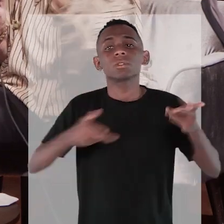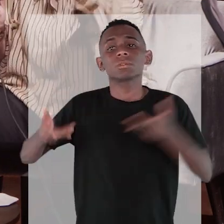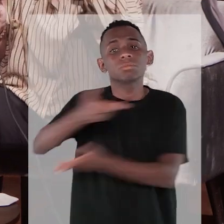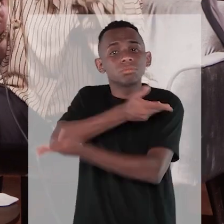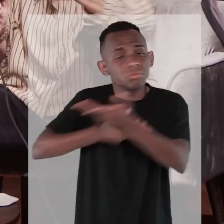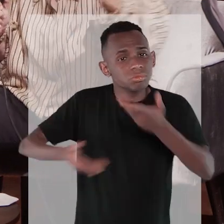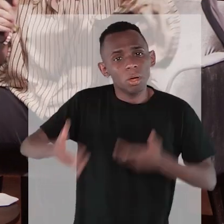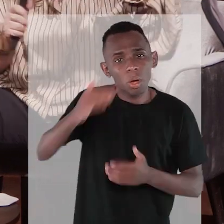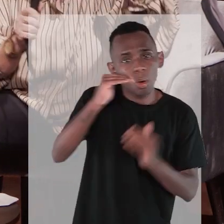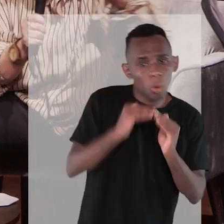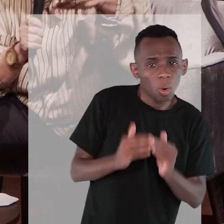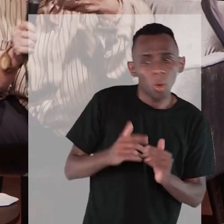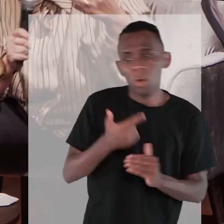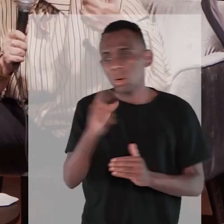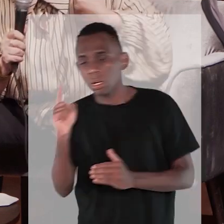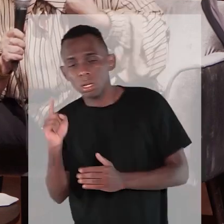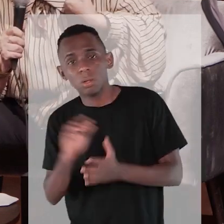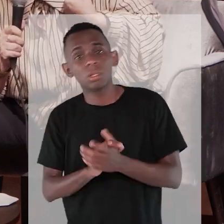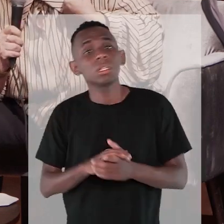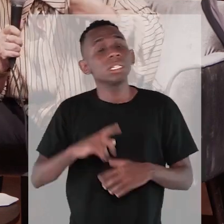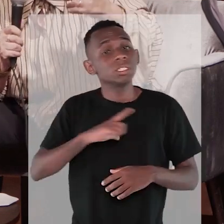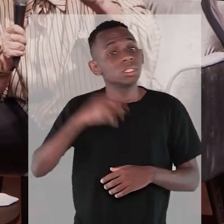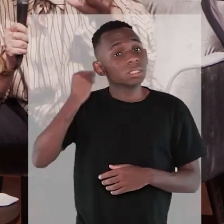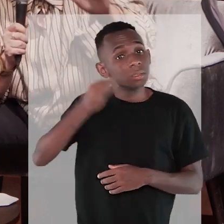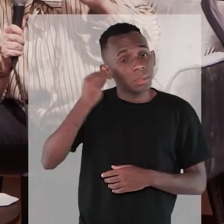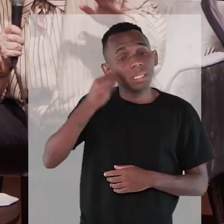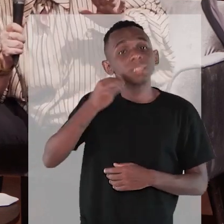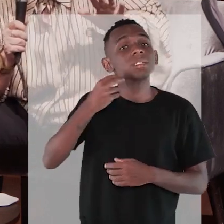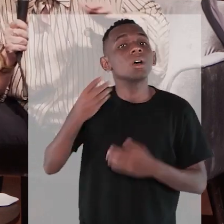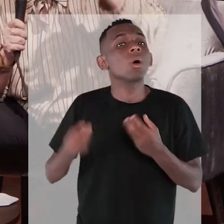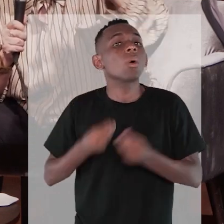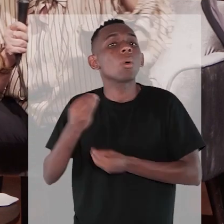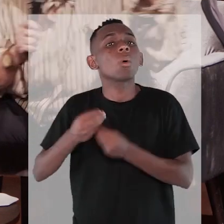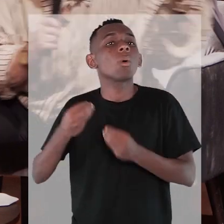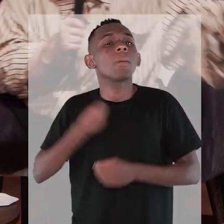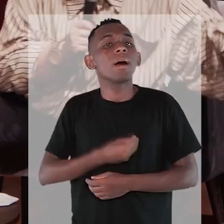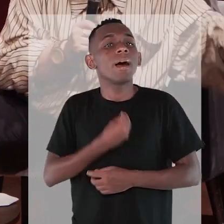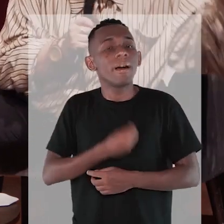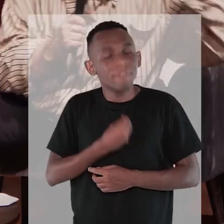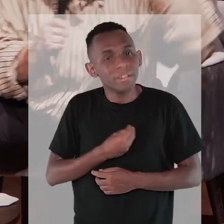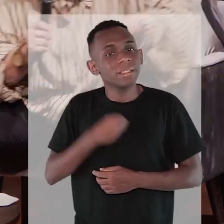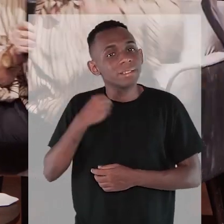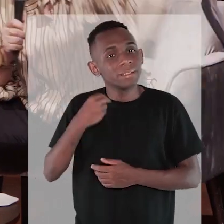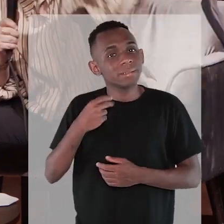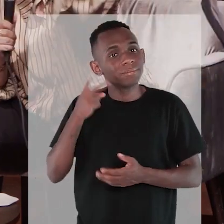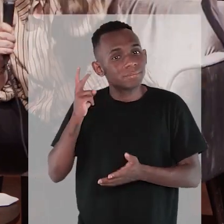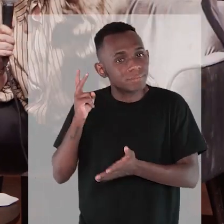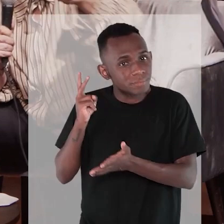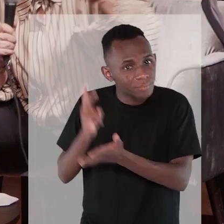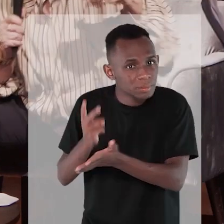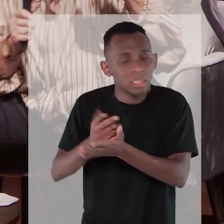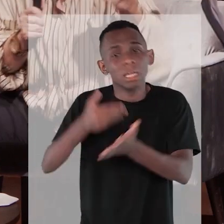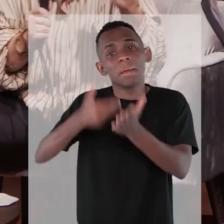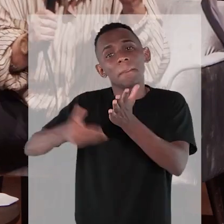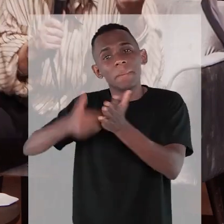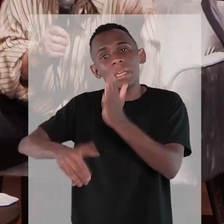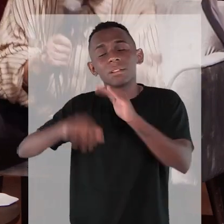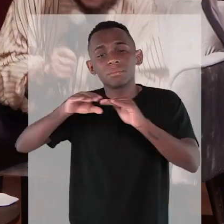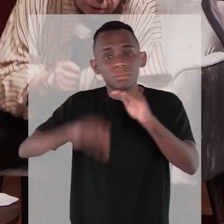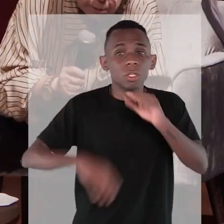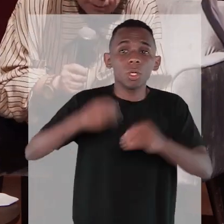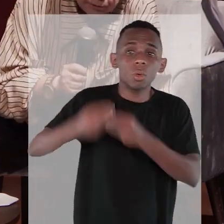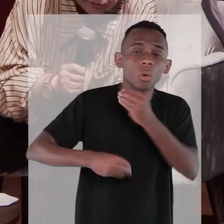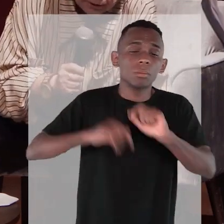e nós tínhamos a experiência de como é que nós estávamos vivendo aquilo que nós estávamos entendendo como a desigualdade, como as perdas, e como é que nós